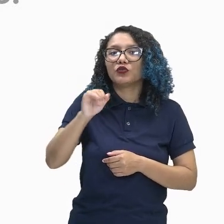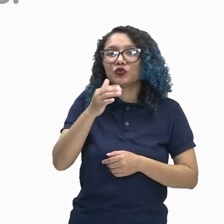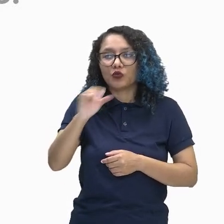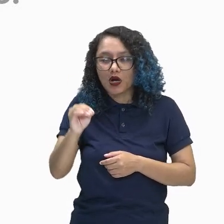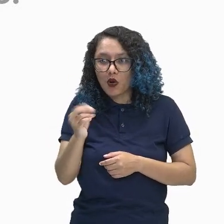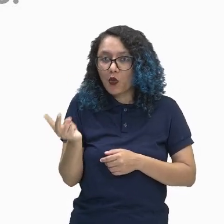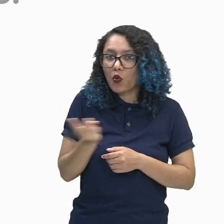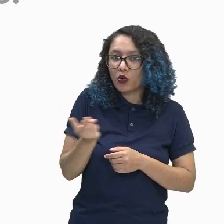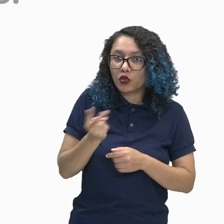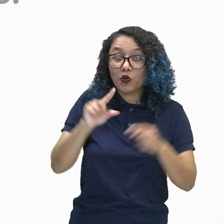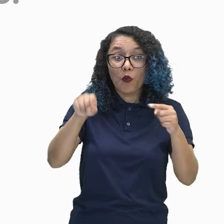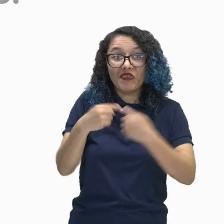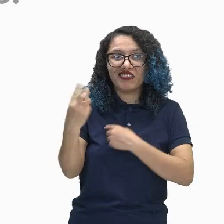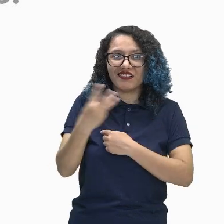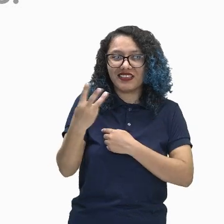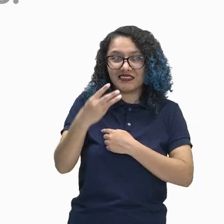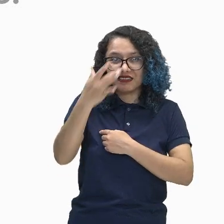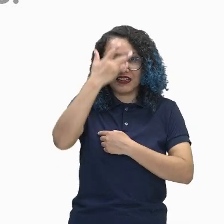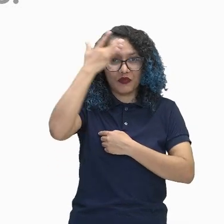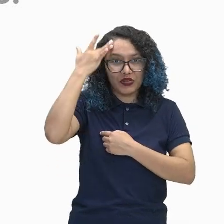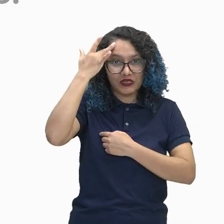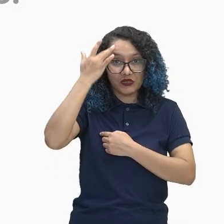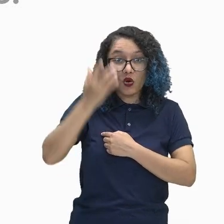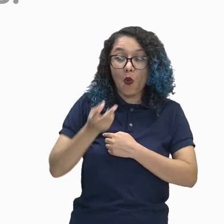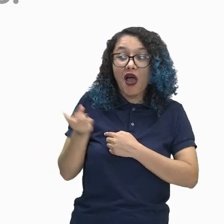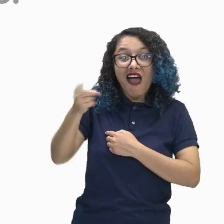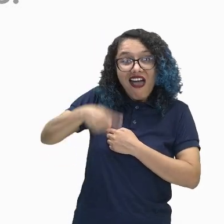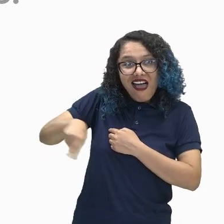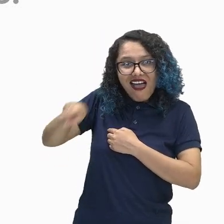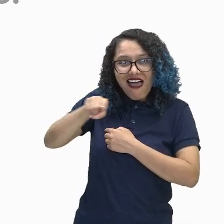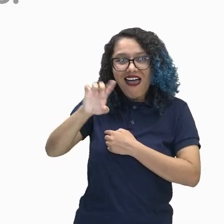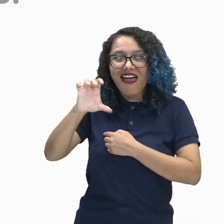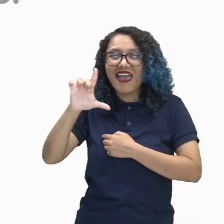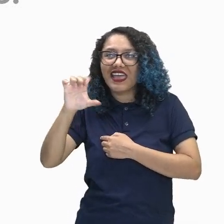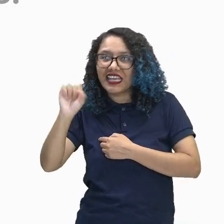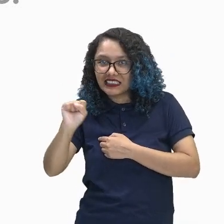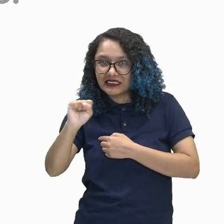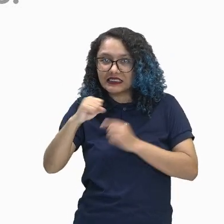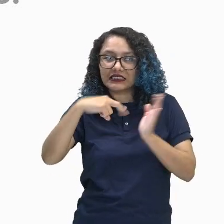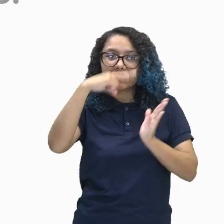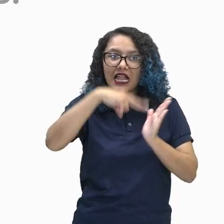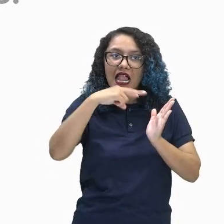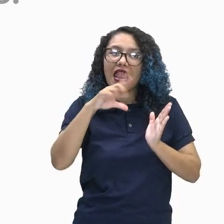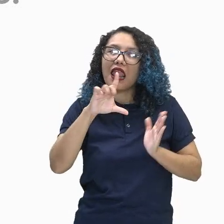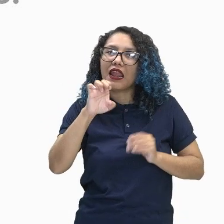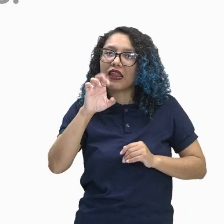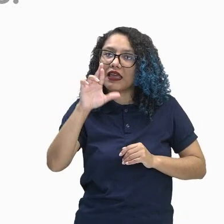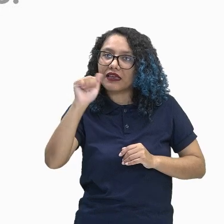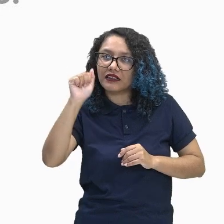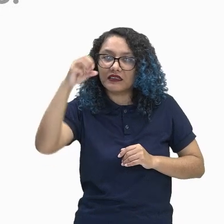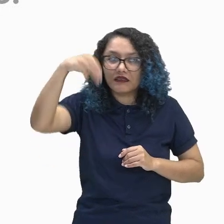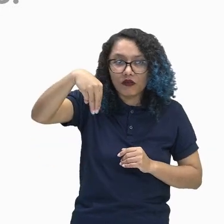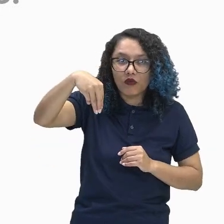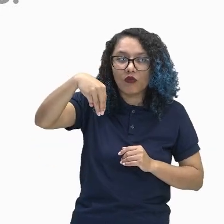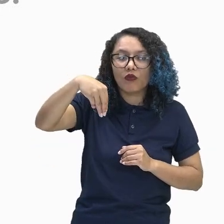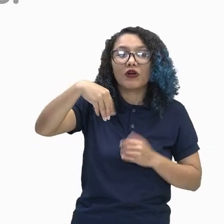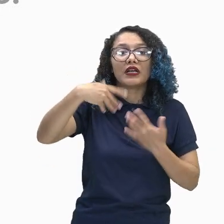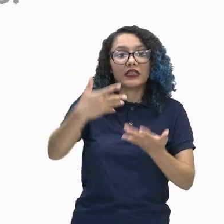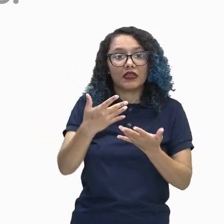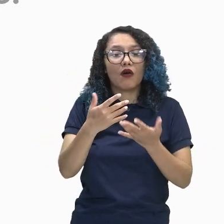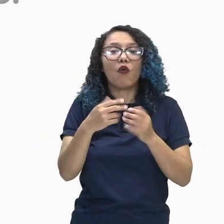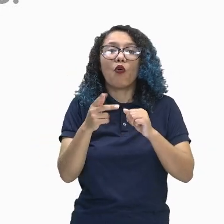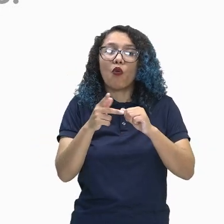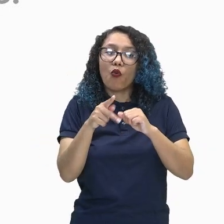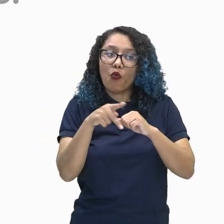terceira pessoa. Eles leram o livro de José Saramago. Então, o pronome aí já indica para a gente que